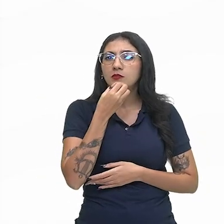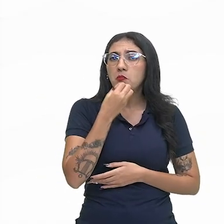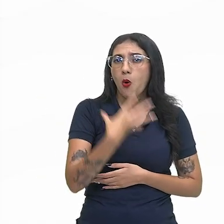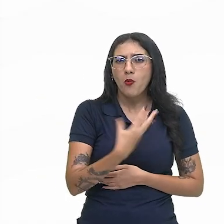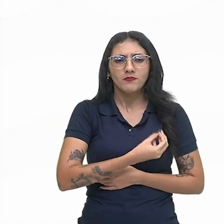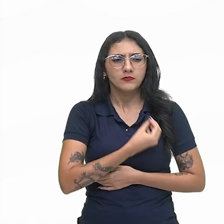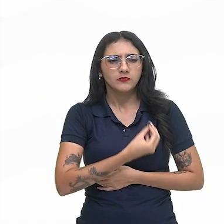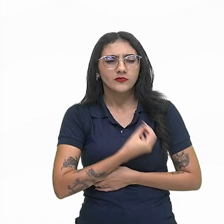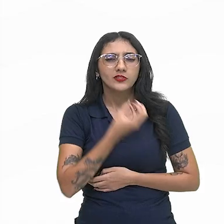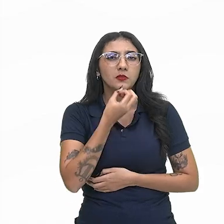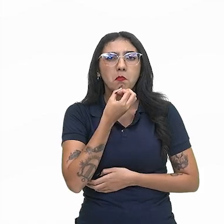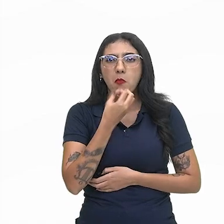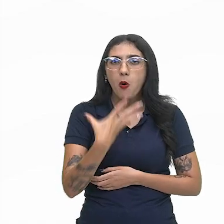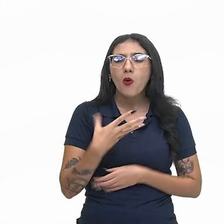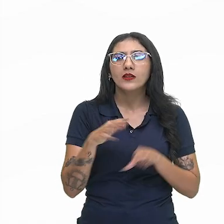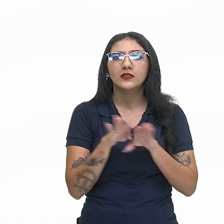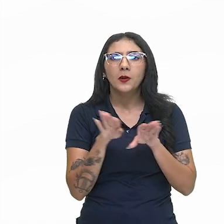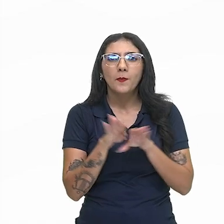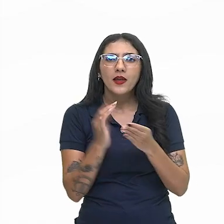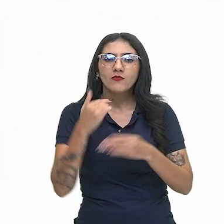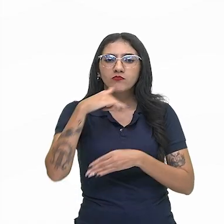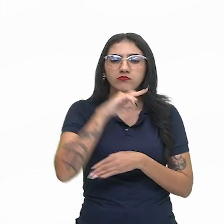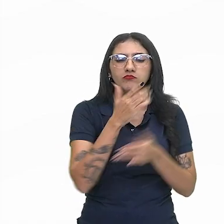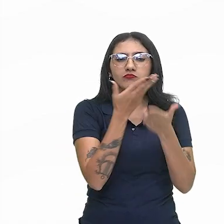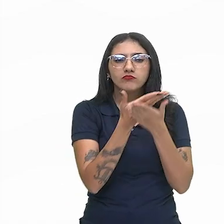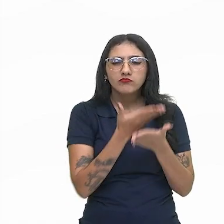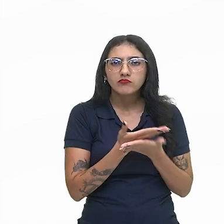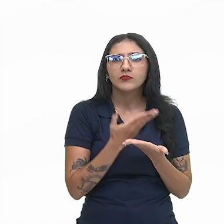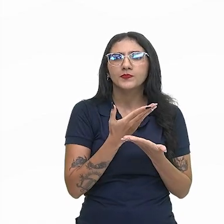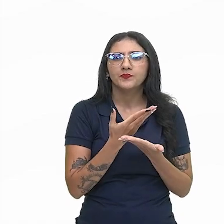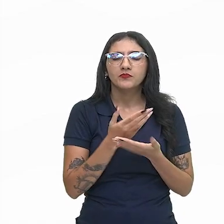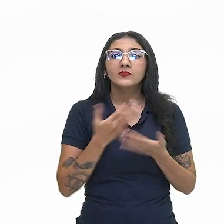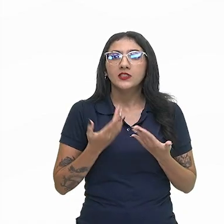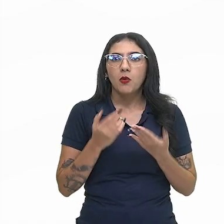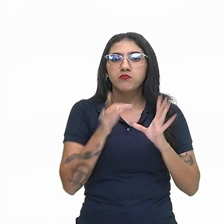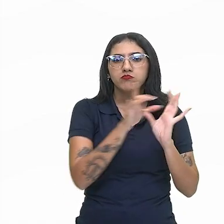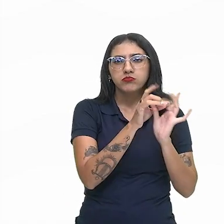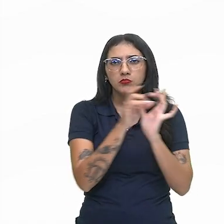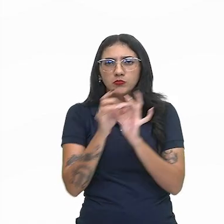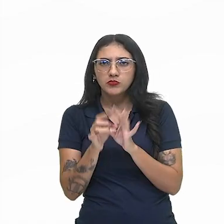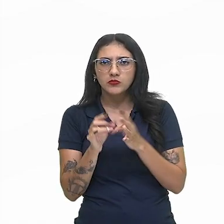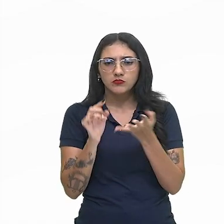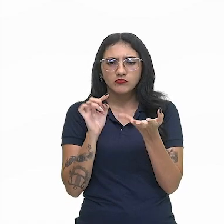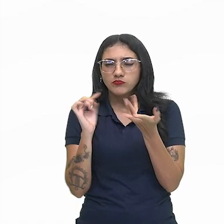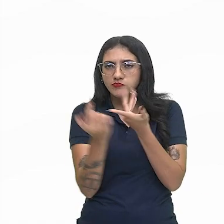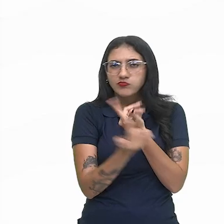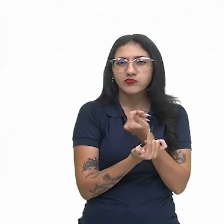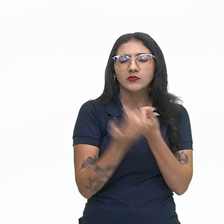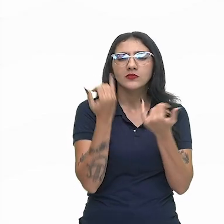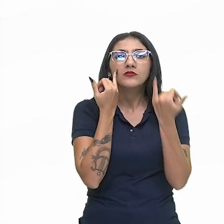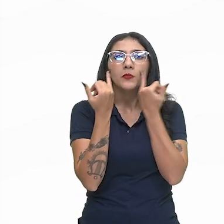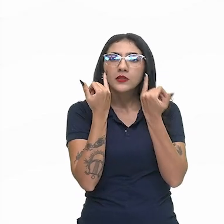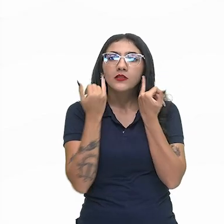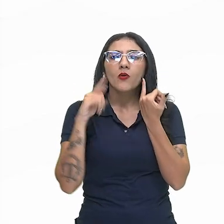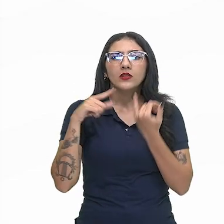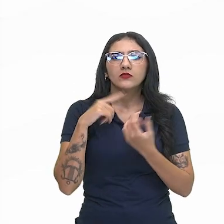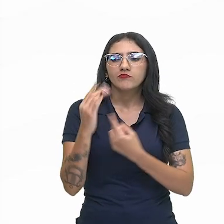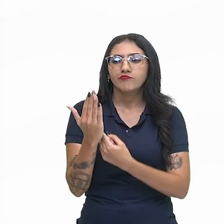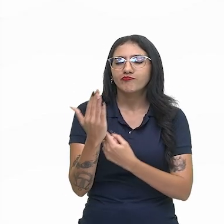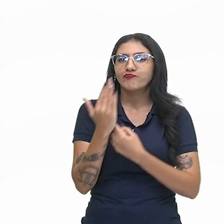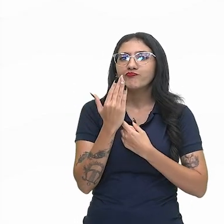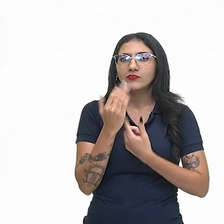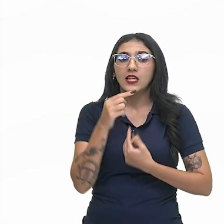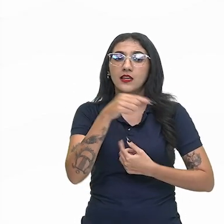com saúde, indo para a escola. Vejam que a junção de todas essas informações é que vai dizer: o IDH